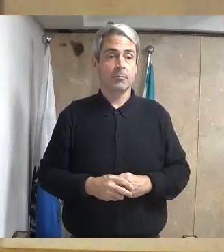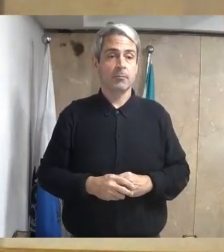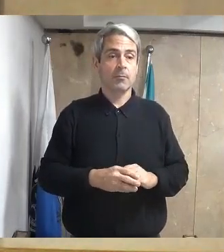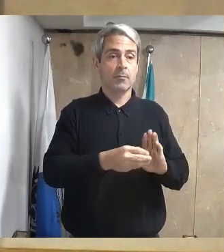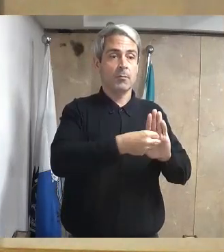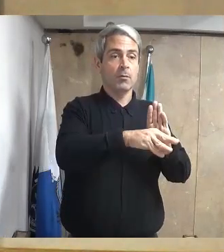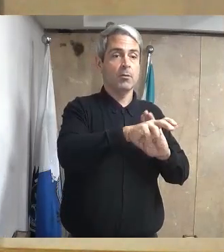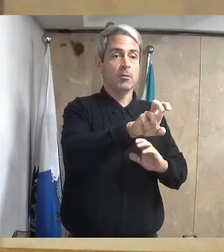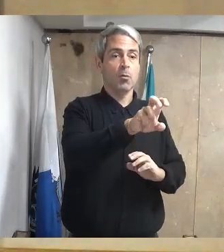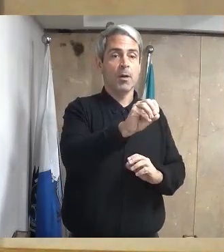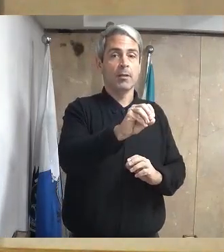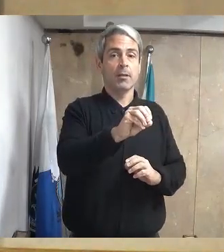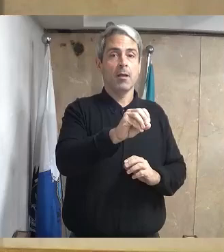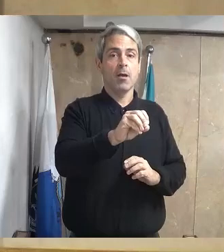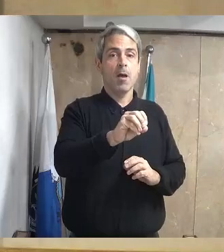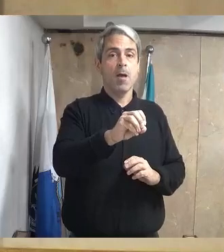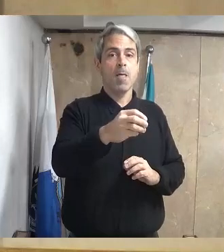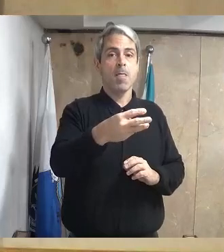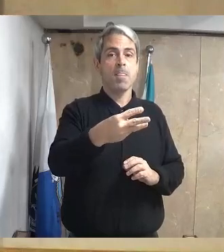Indicação número